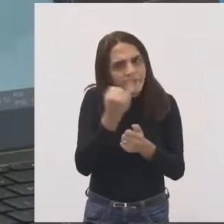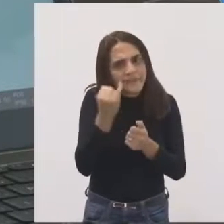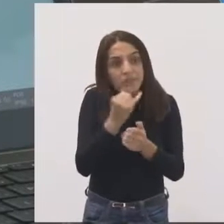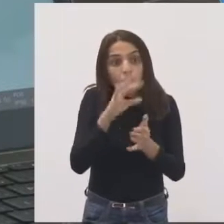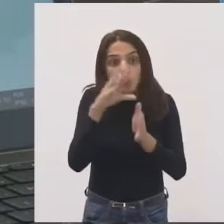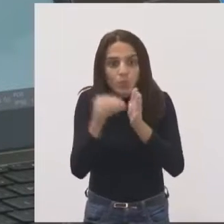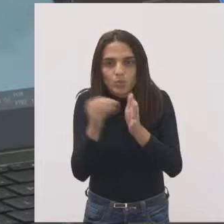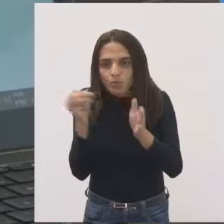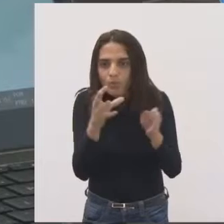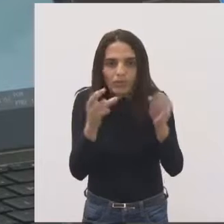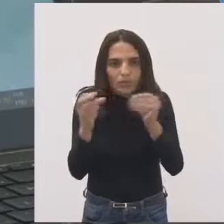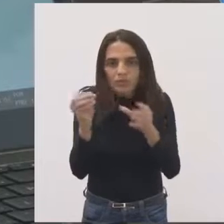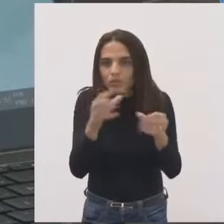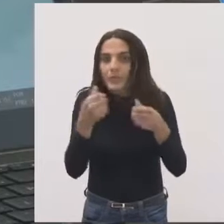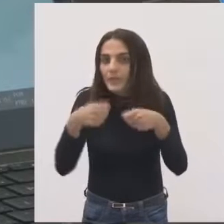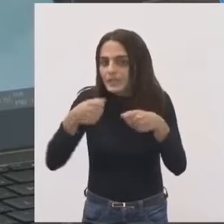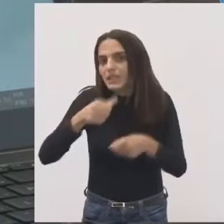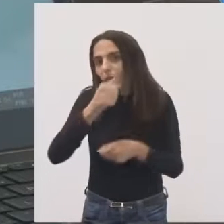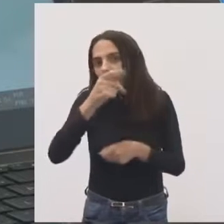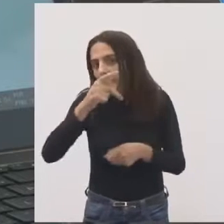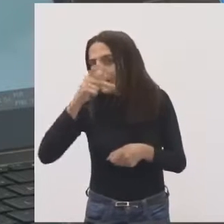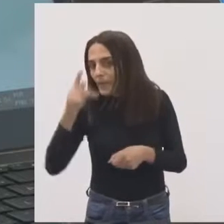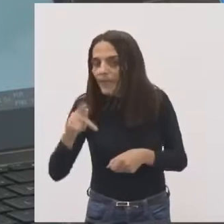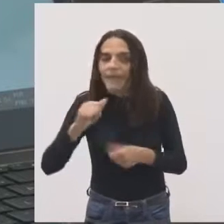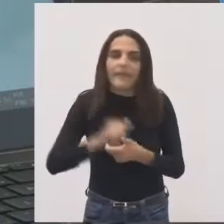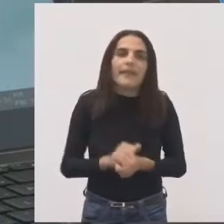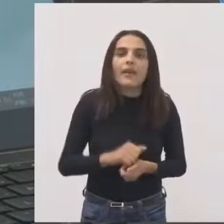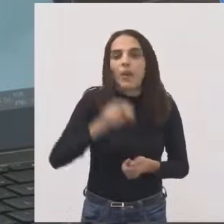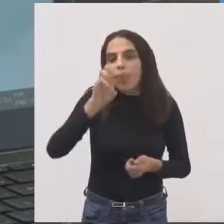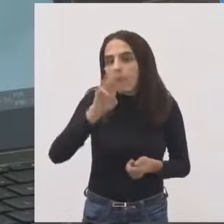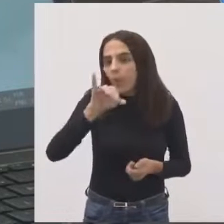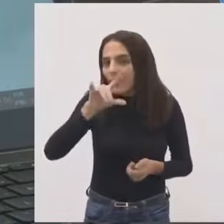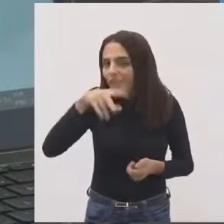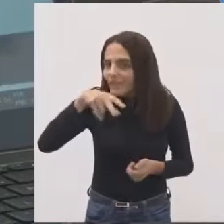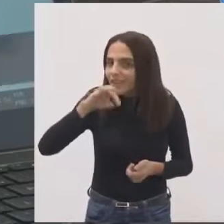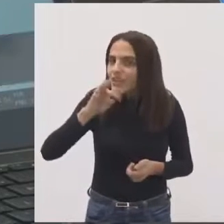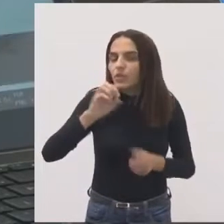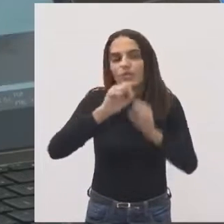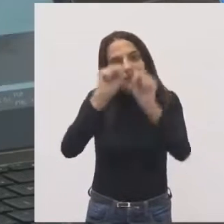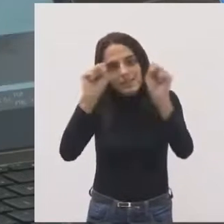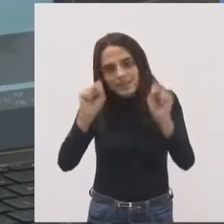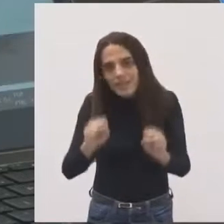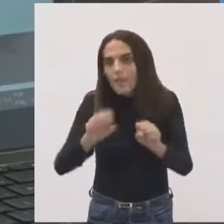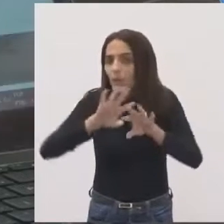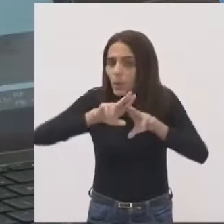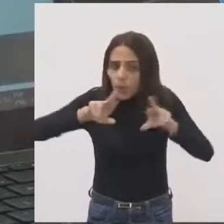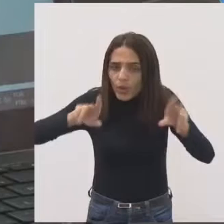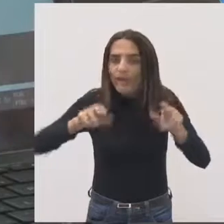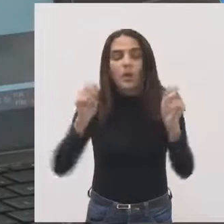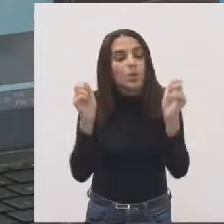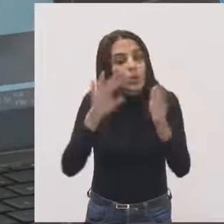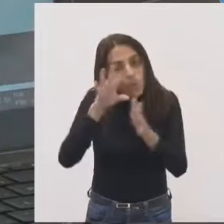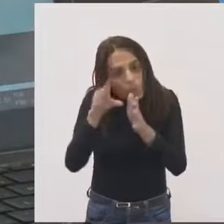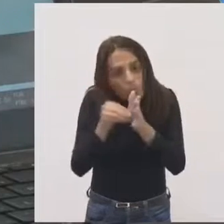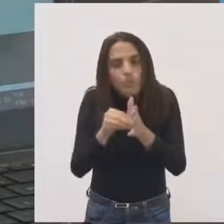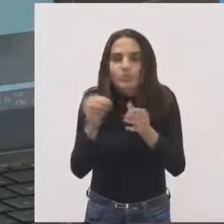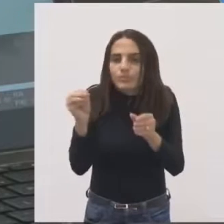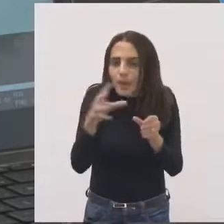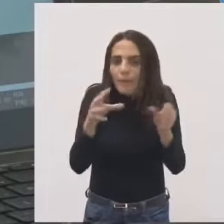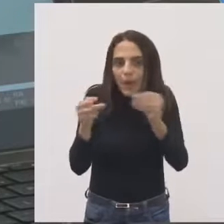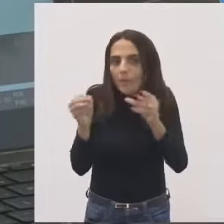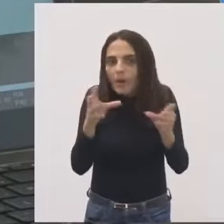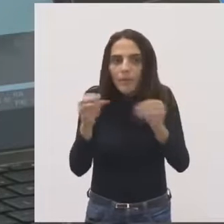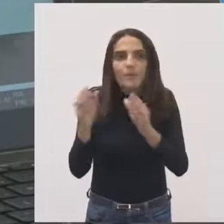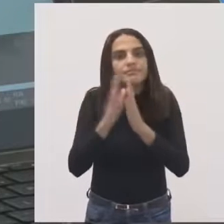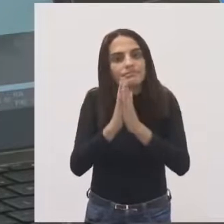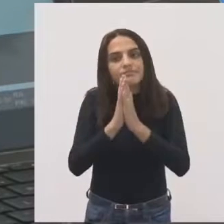tá bom, gente? Então, tanto seus aplicativos, tanto seu Windows, tanto seu sistema operacional, sempre atualiza tudo, ó. Ele já fez o download